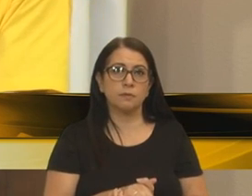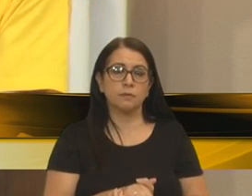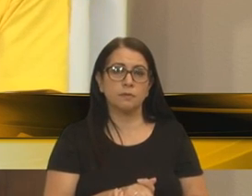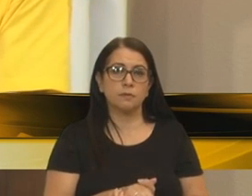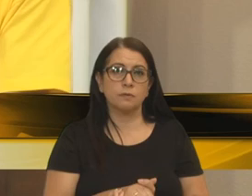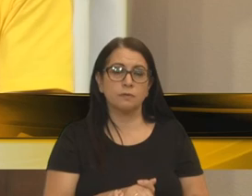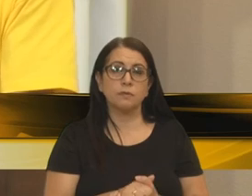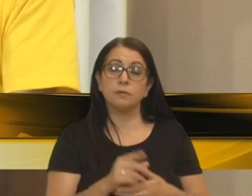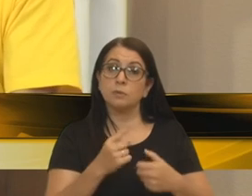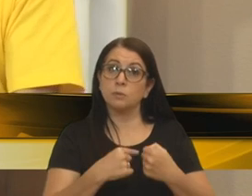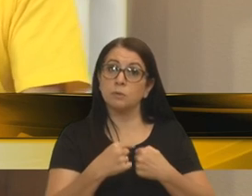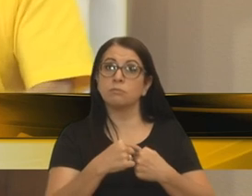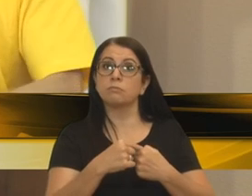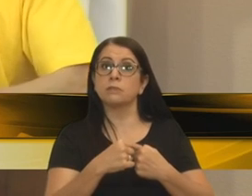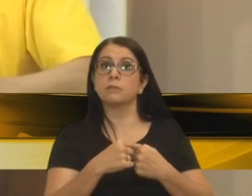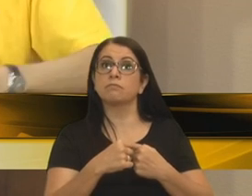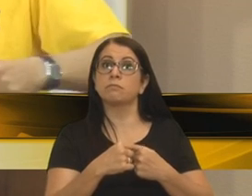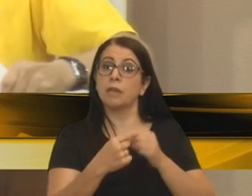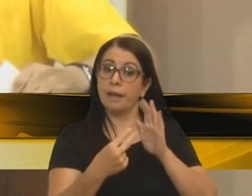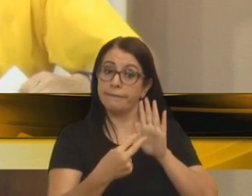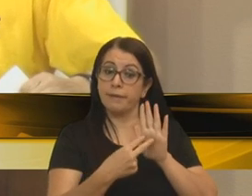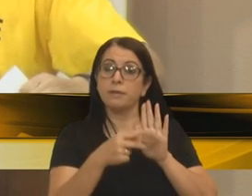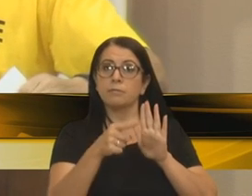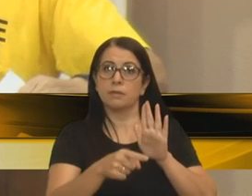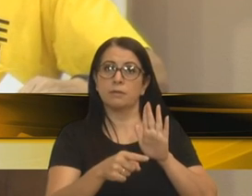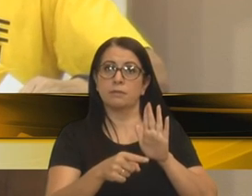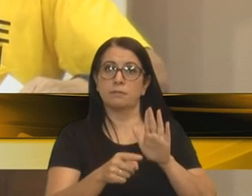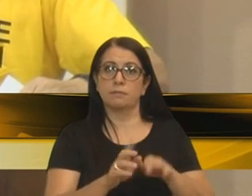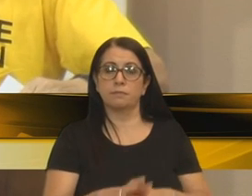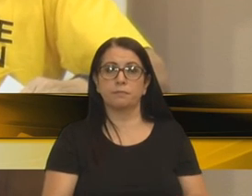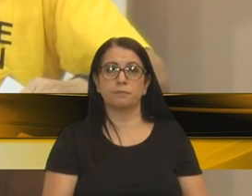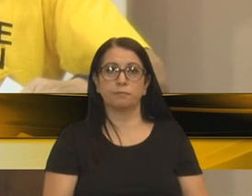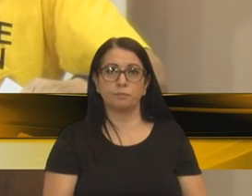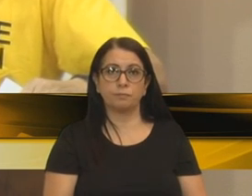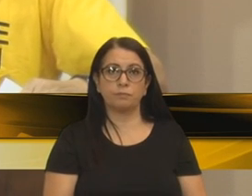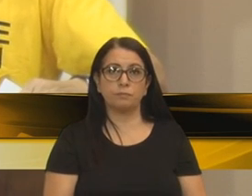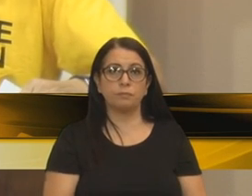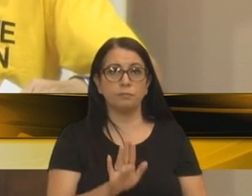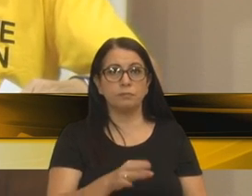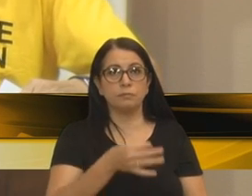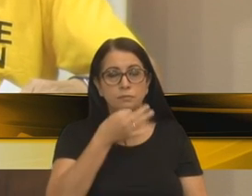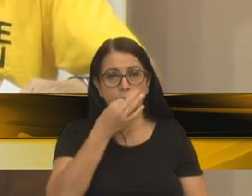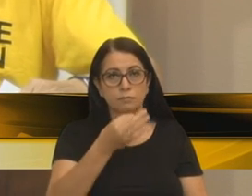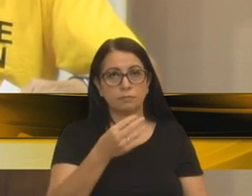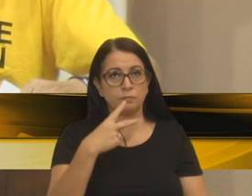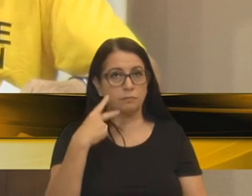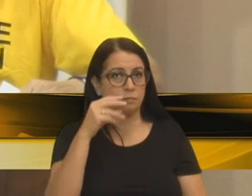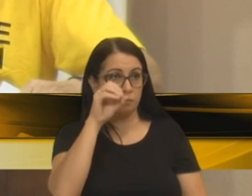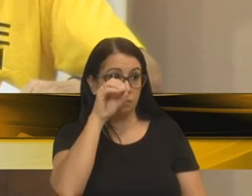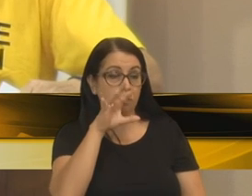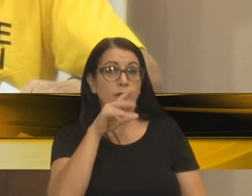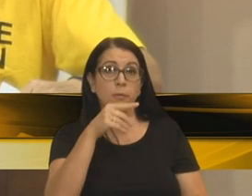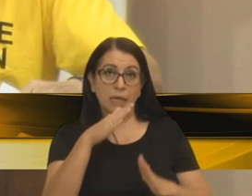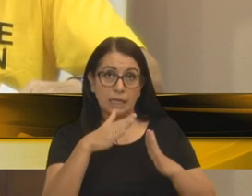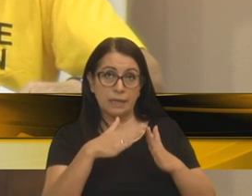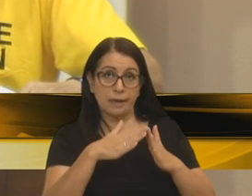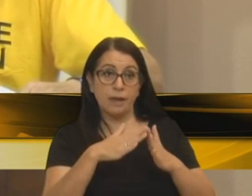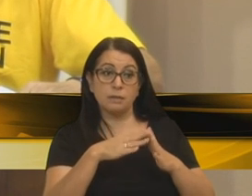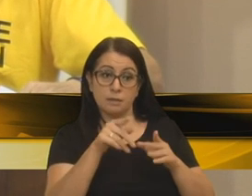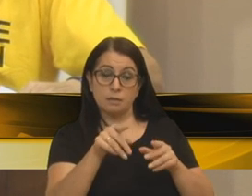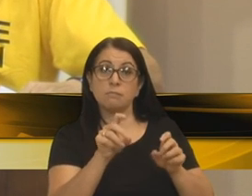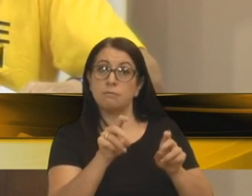o município atente para isso. Então, já lhe deixo a sugestão, vereador Fiuza, porque a casa está à